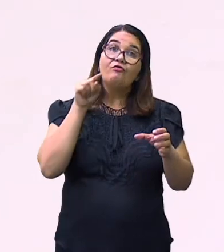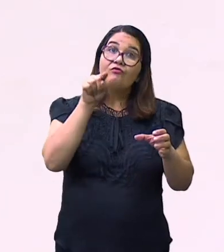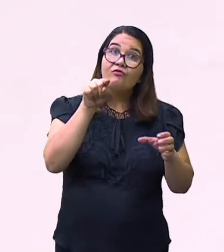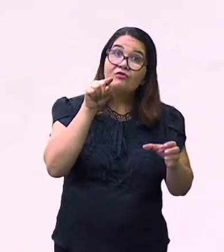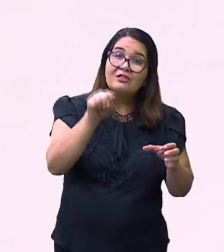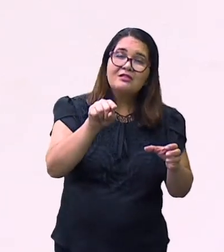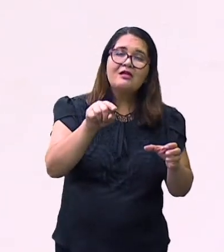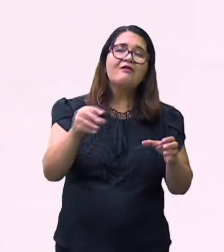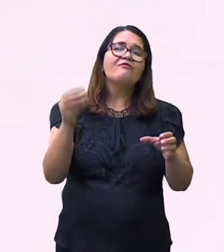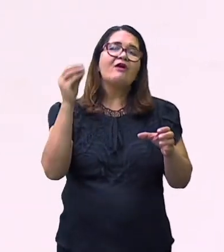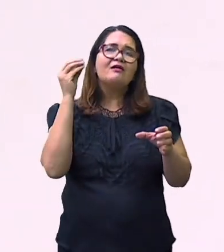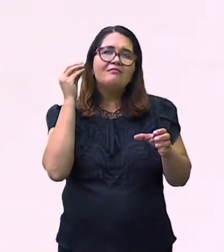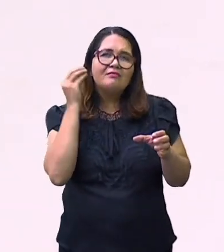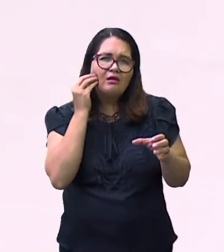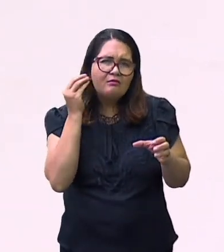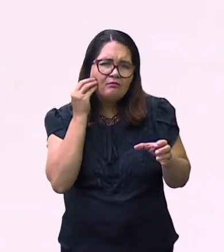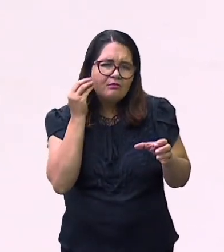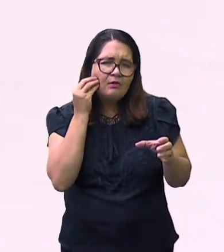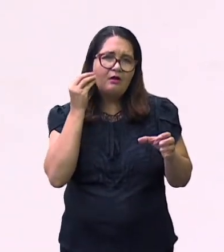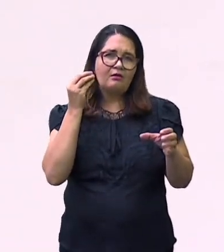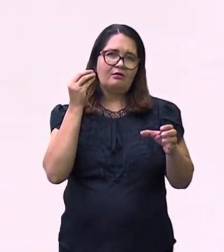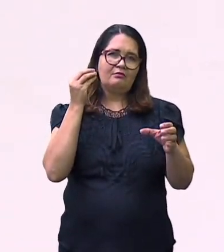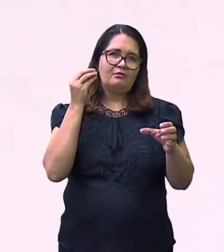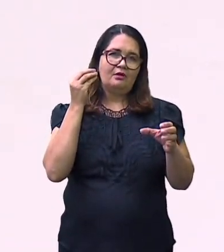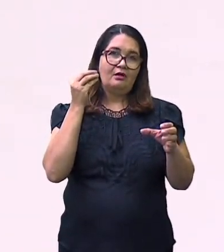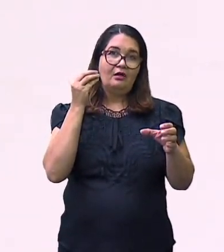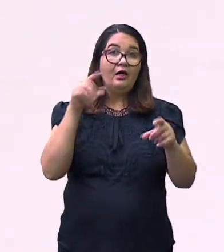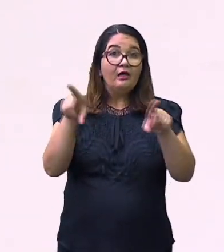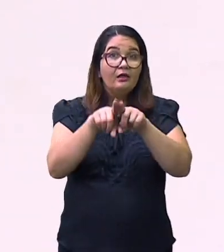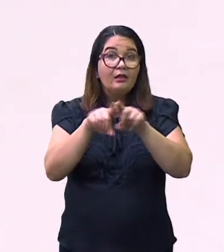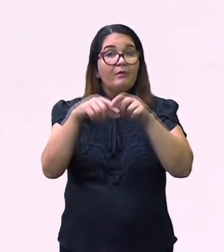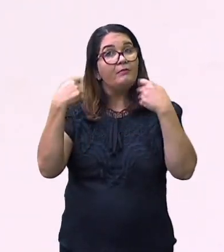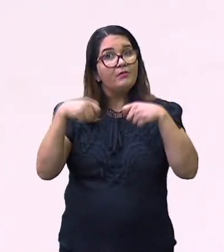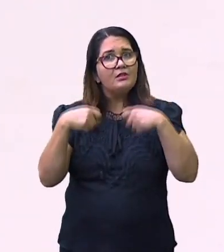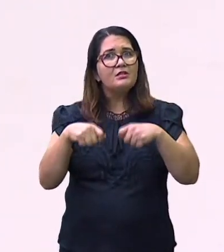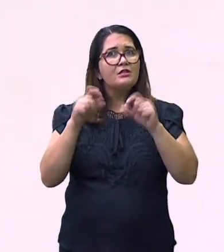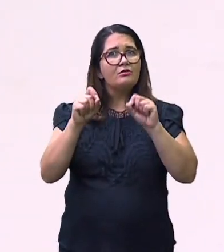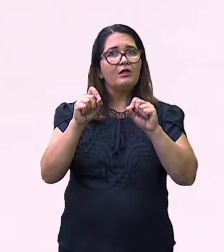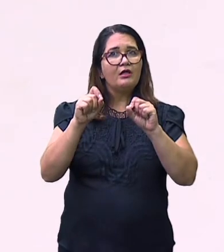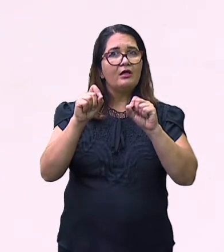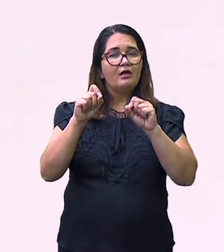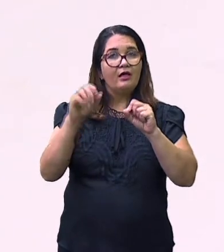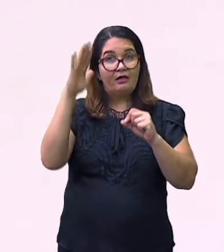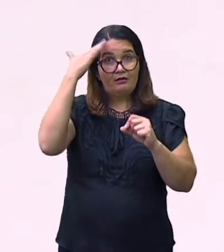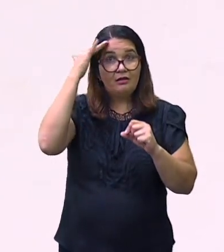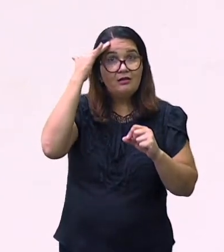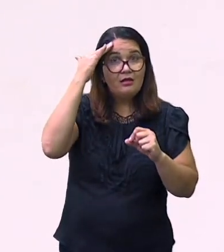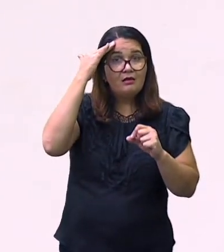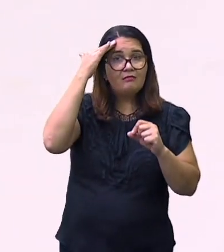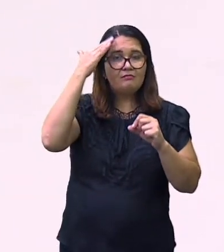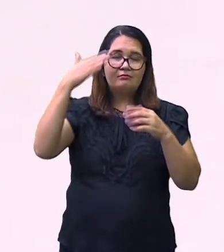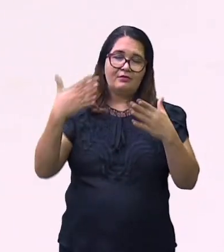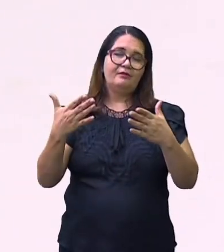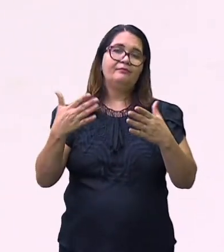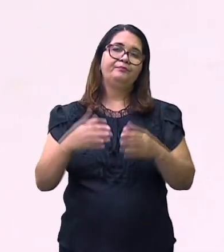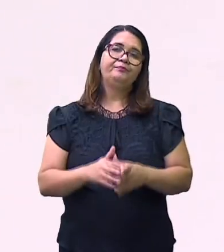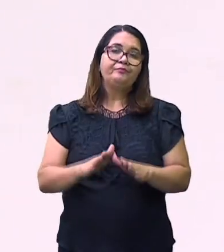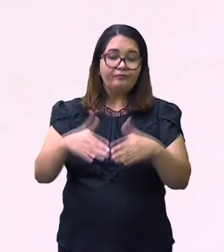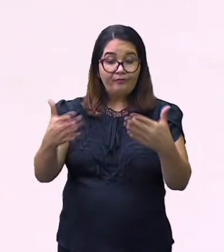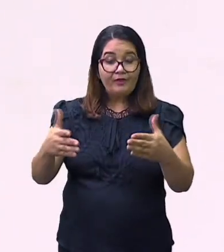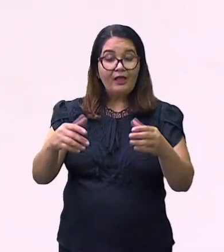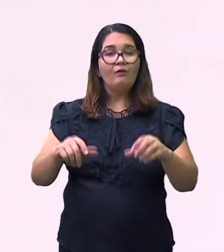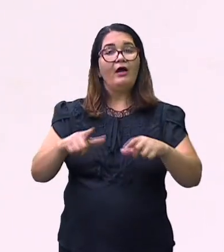uma maneira que você compreenda o que você está fazendo. Mas é uma maquete. O que mais que a gente tem